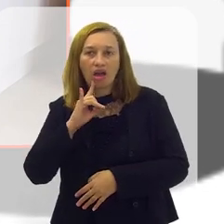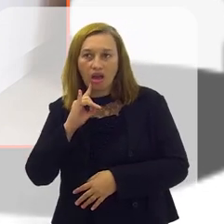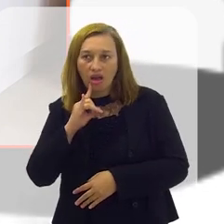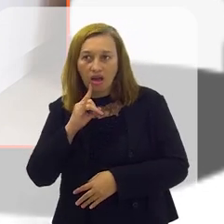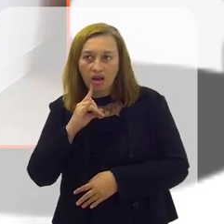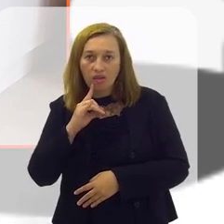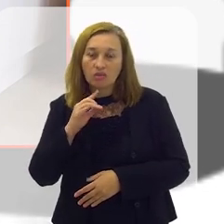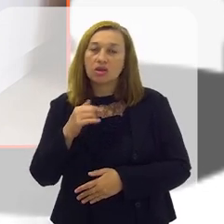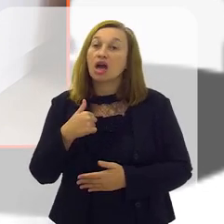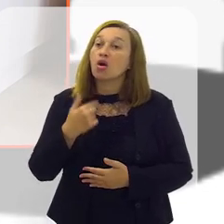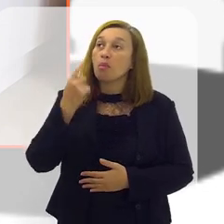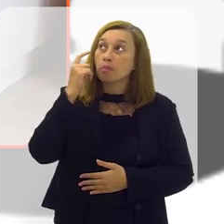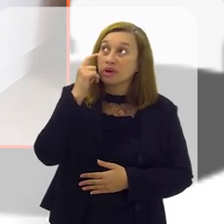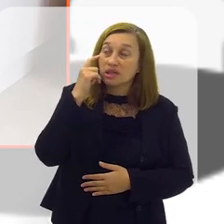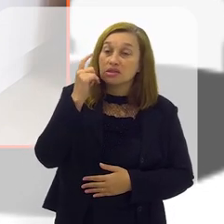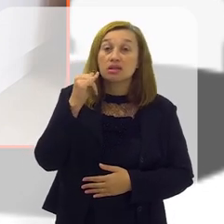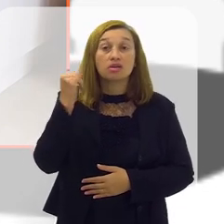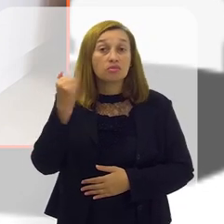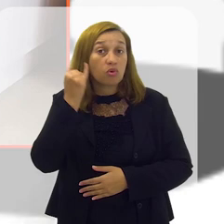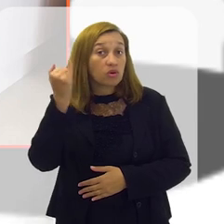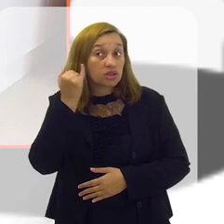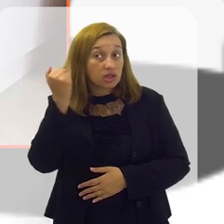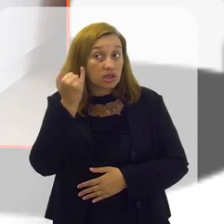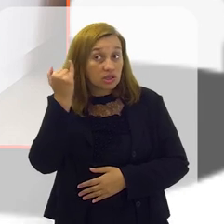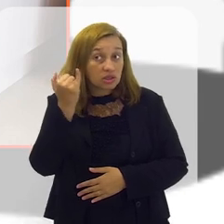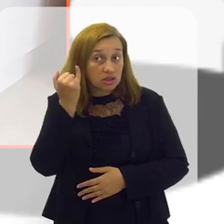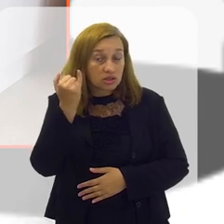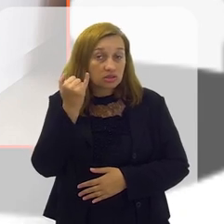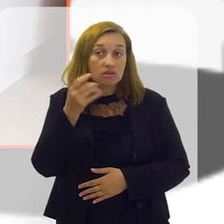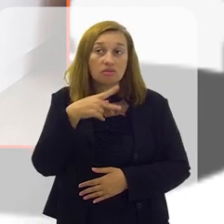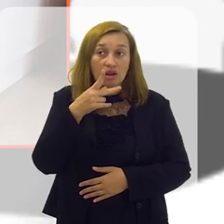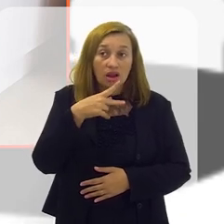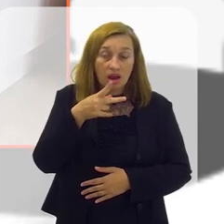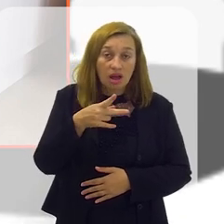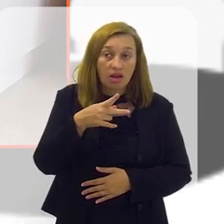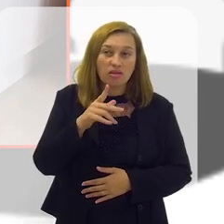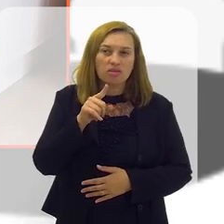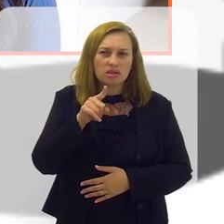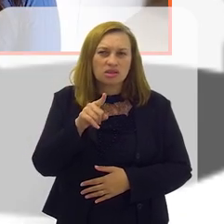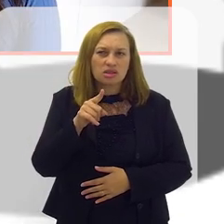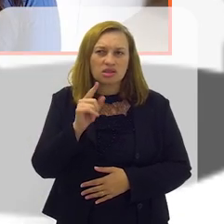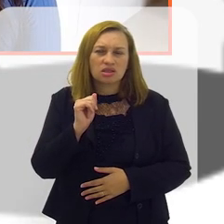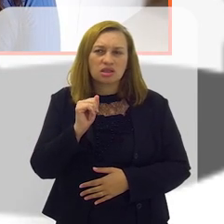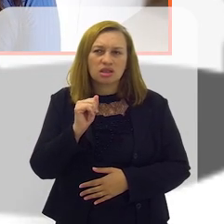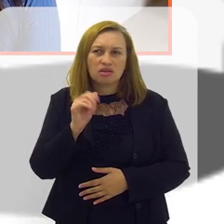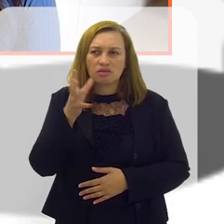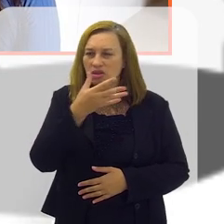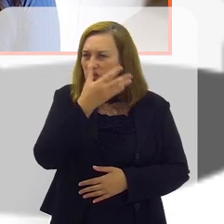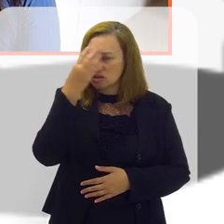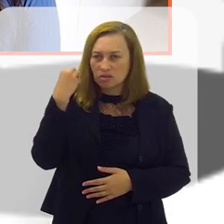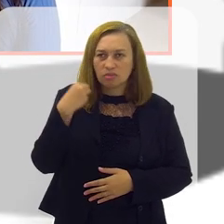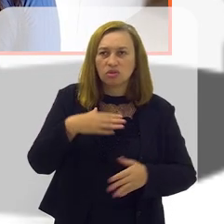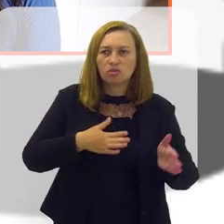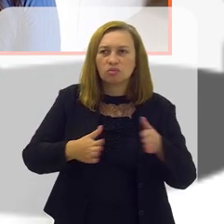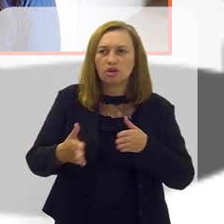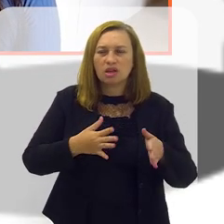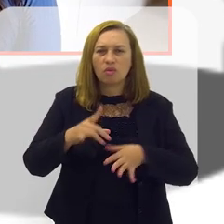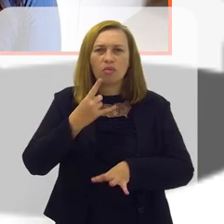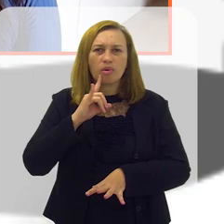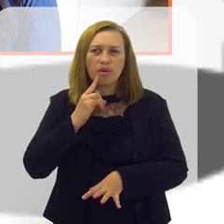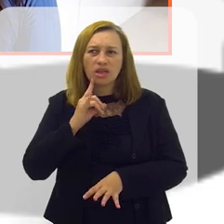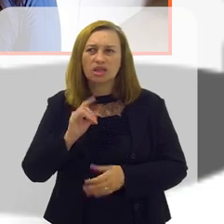bebedeira? E aí eu penso que é até importante a gente elucidar isso, né? Já teve apagamentos durante uma